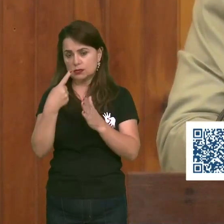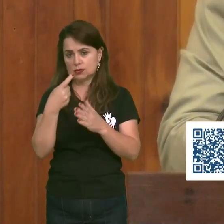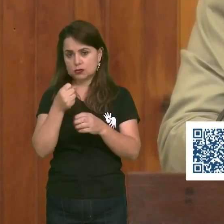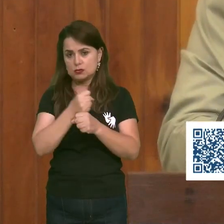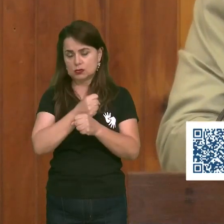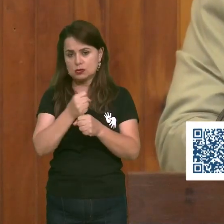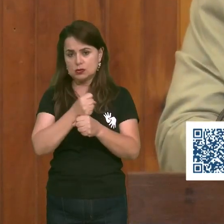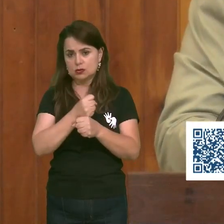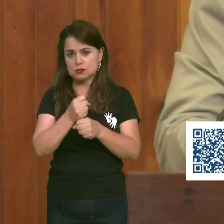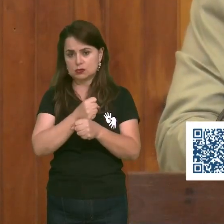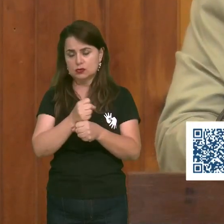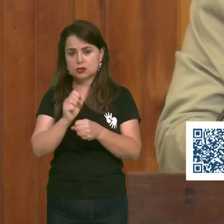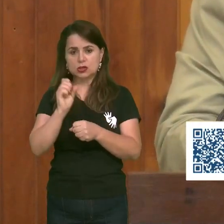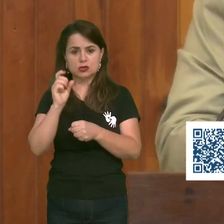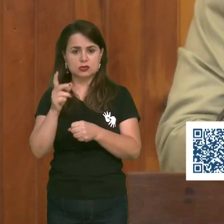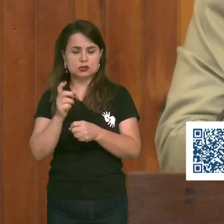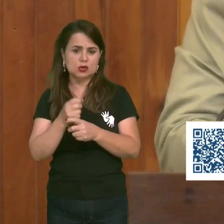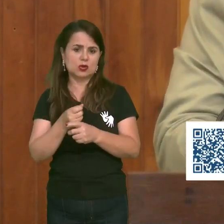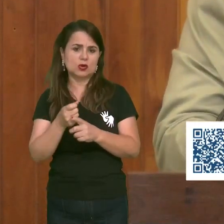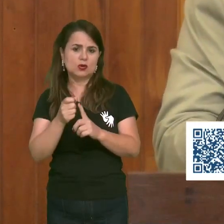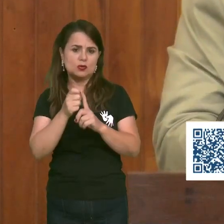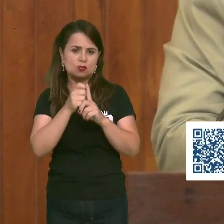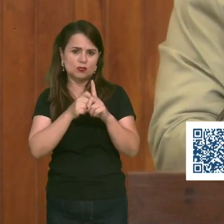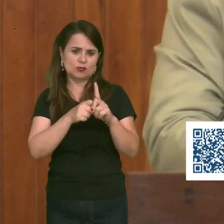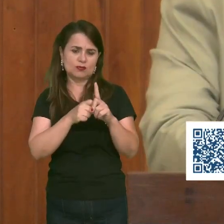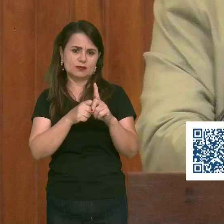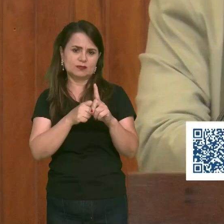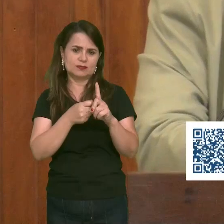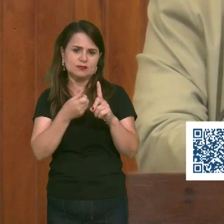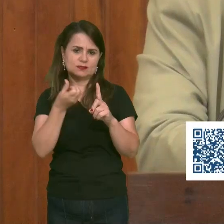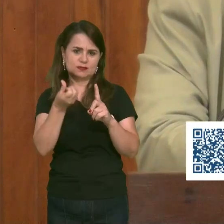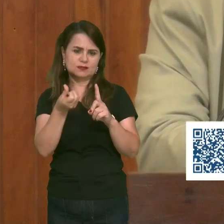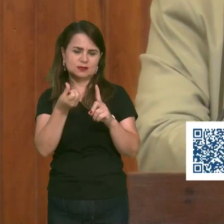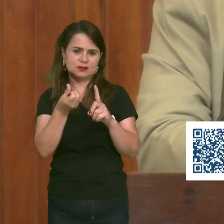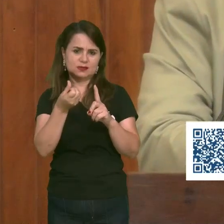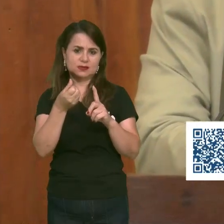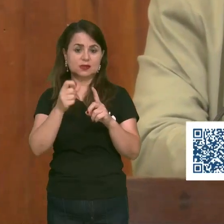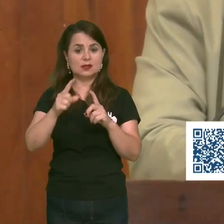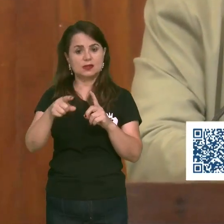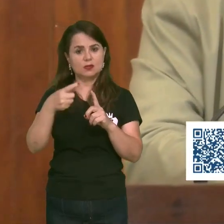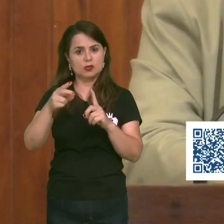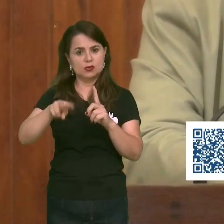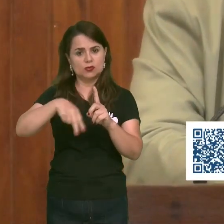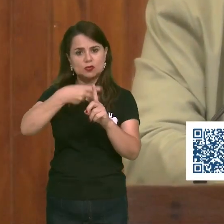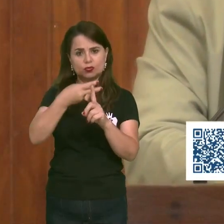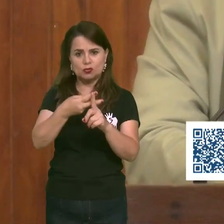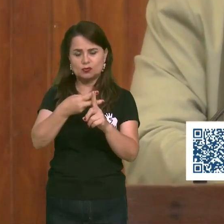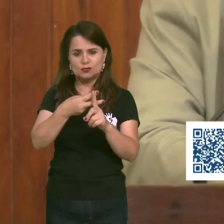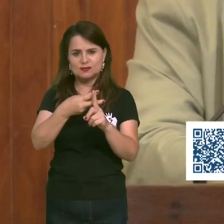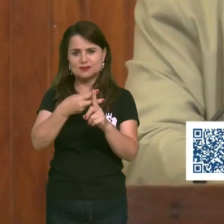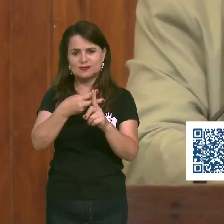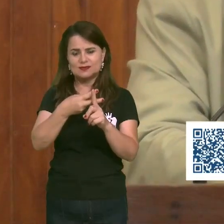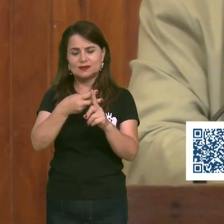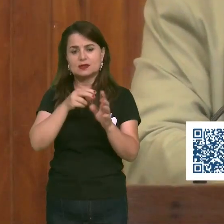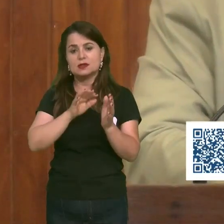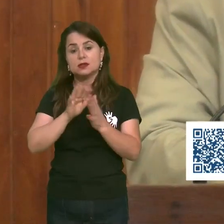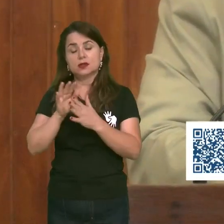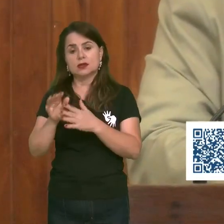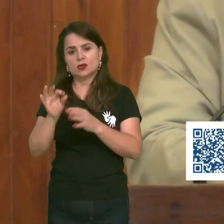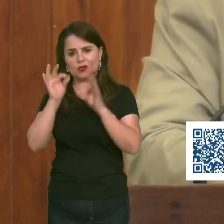um semestre só em 85 passou a ser dois semestre foi o ano que eu servi falando de 1985 e